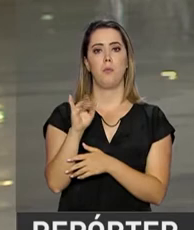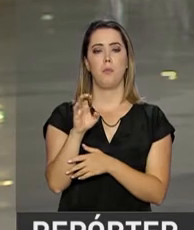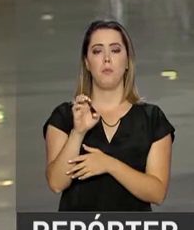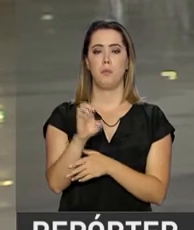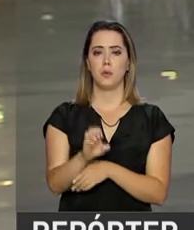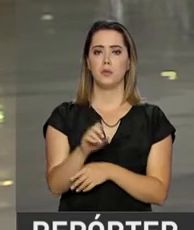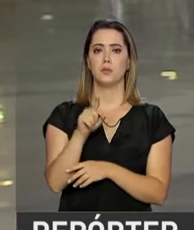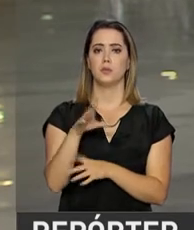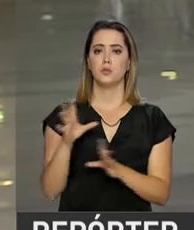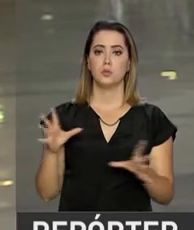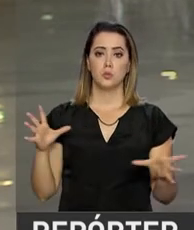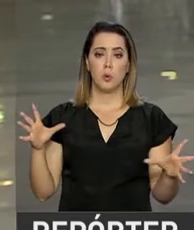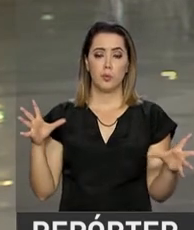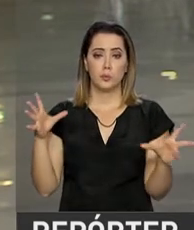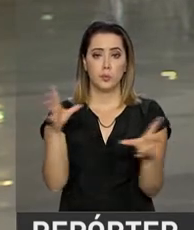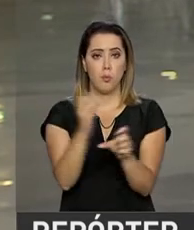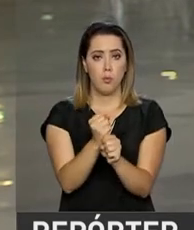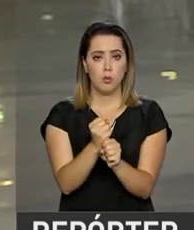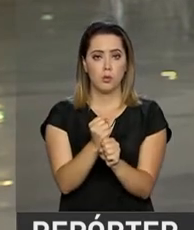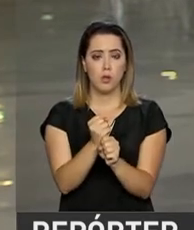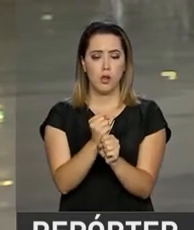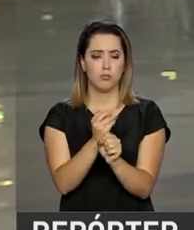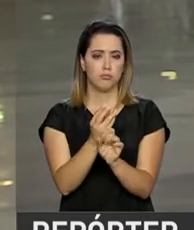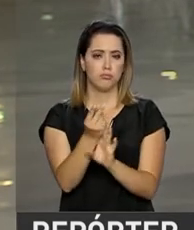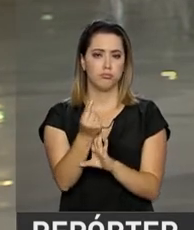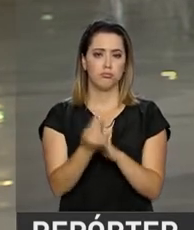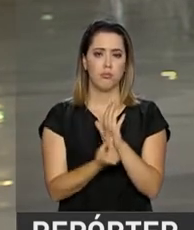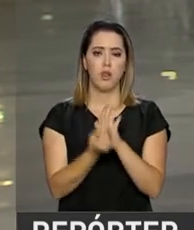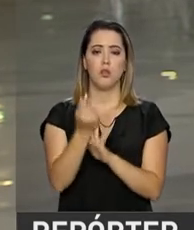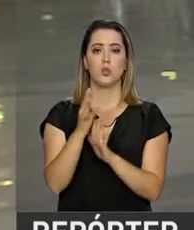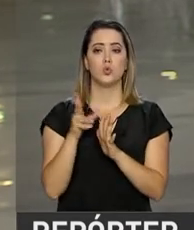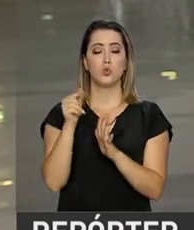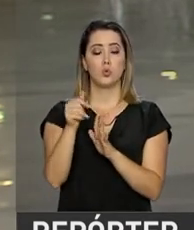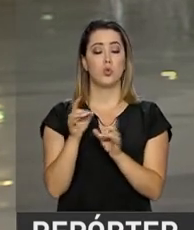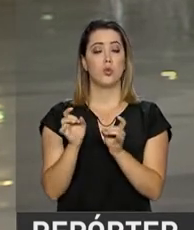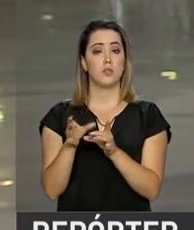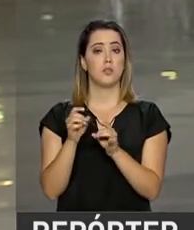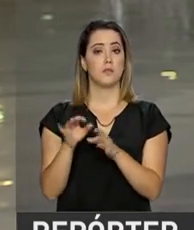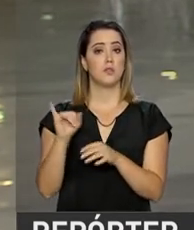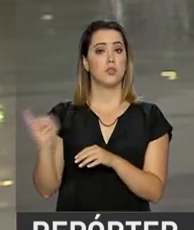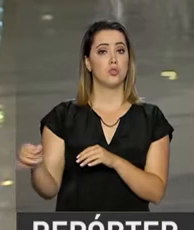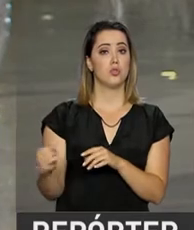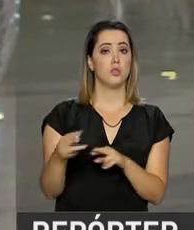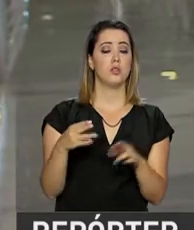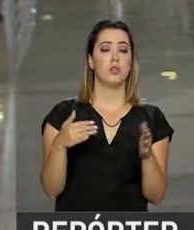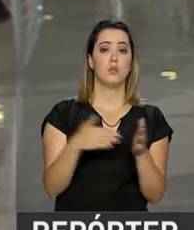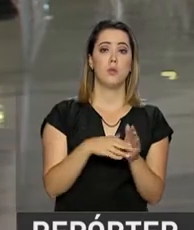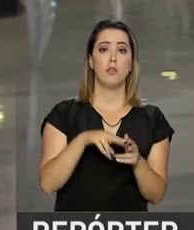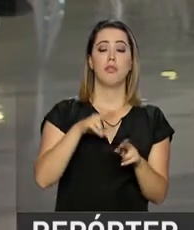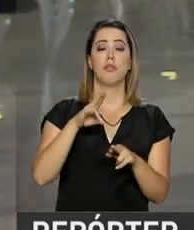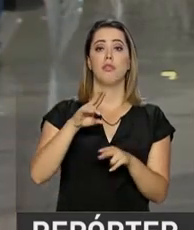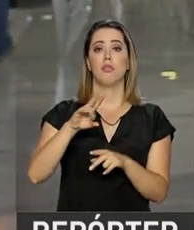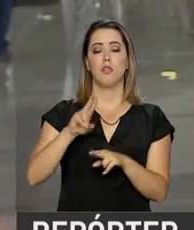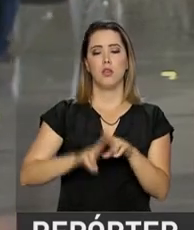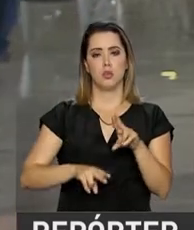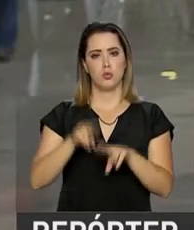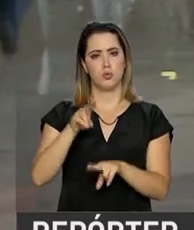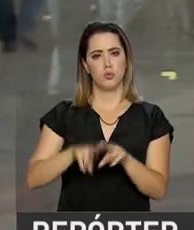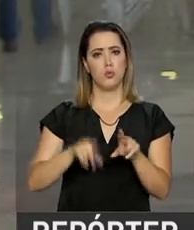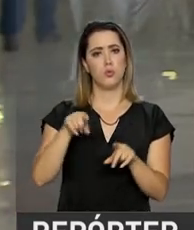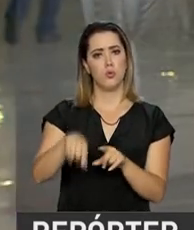no acumulado de vendas no varejo entre janeiro e junho de 2017 e janeiro e junho de